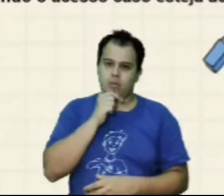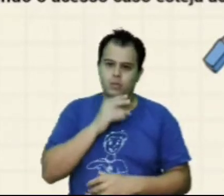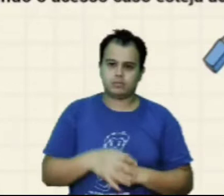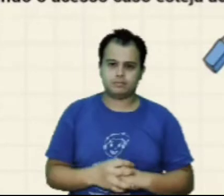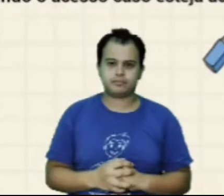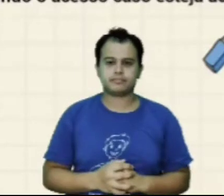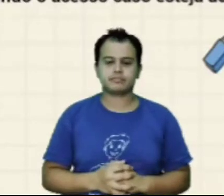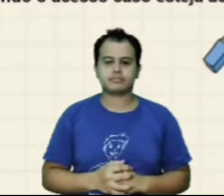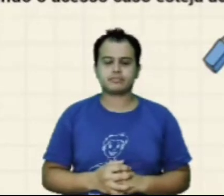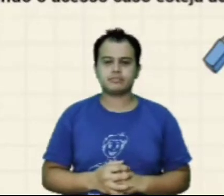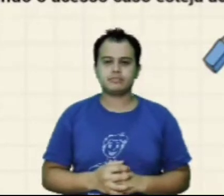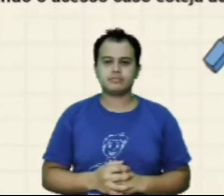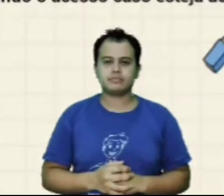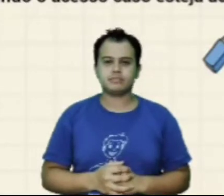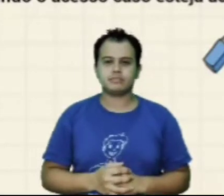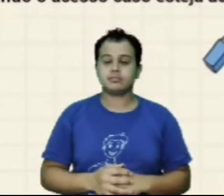eles.